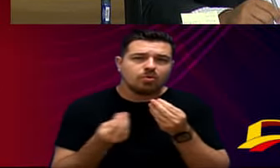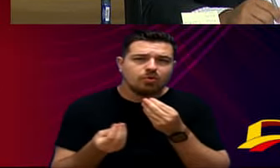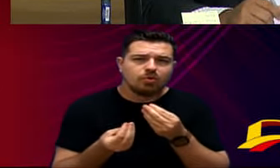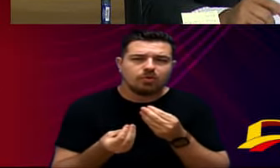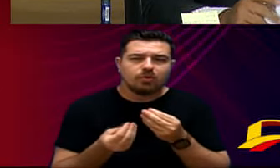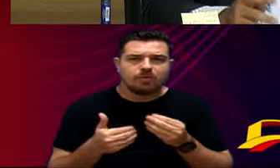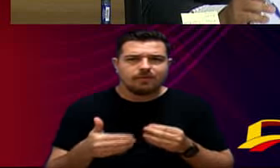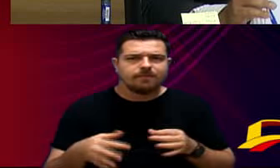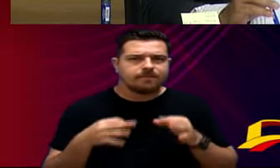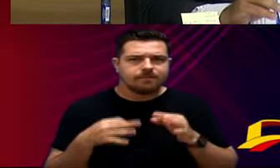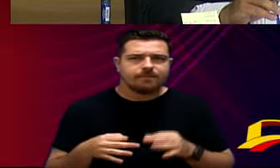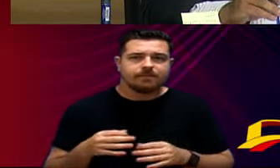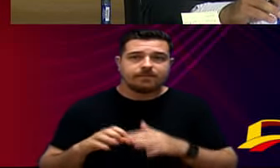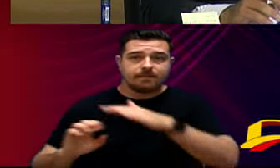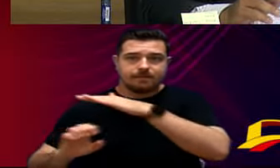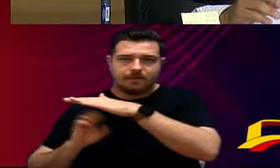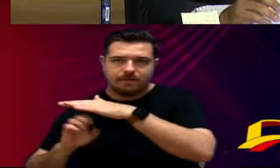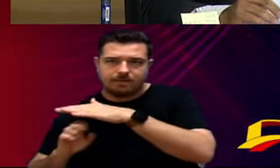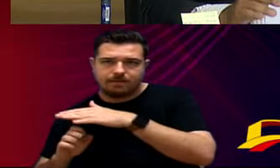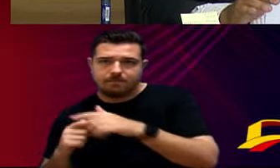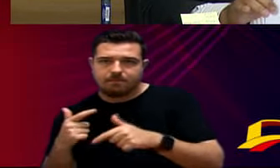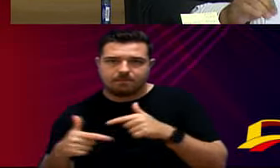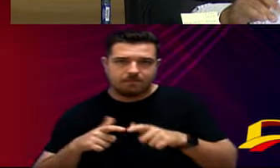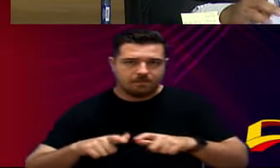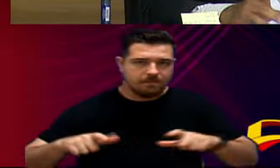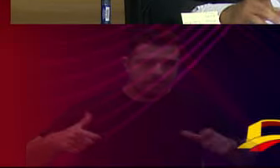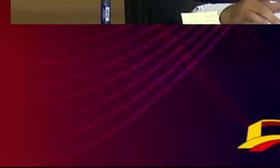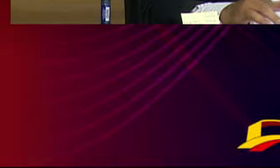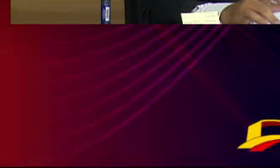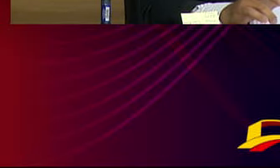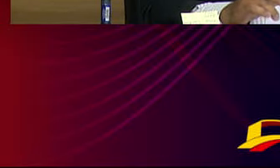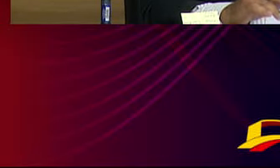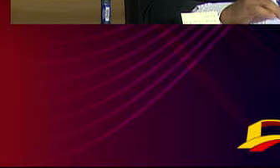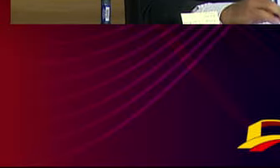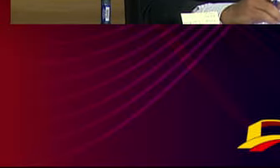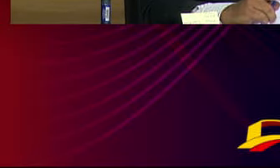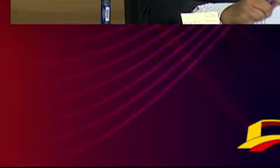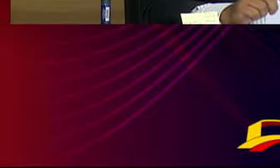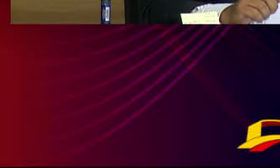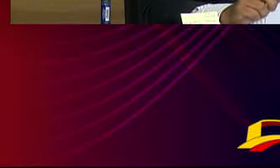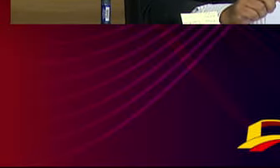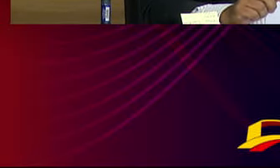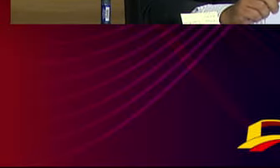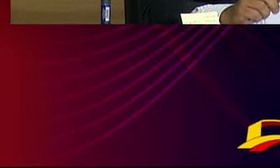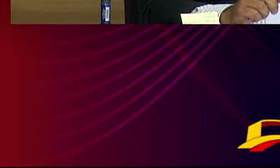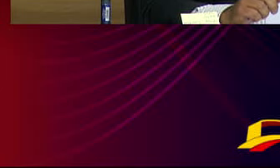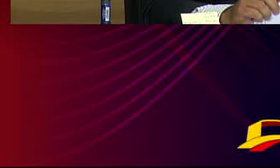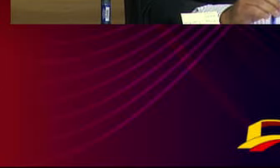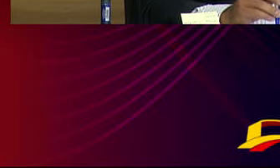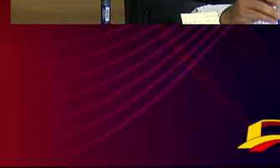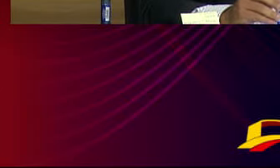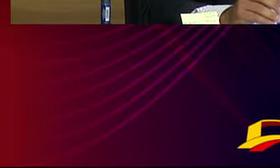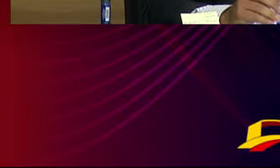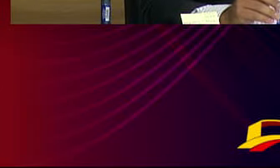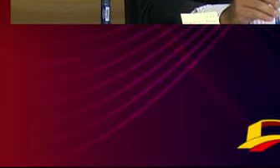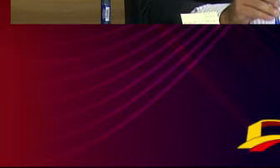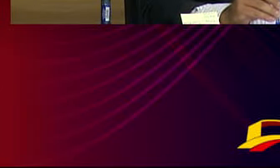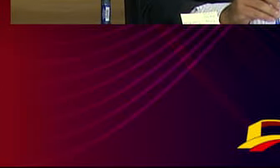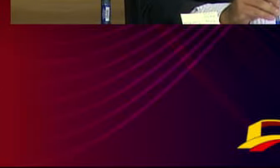né A empresa ela vai ampliar não vai ampliar tem uma orientação pras